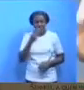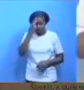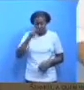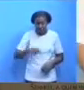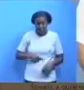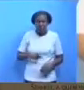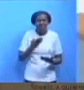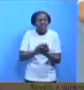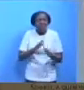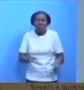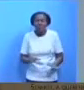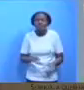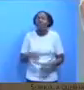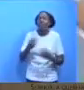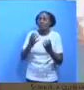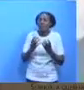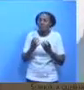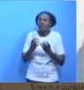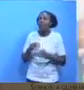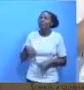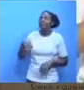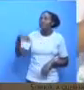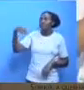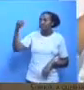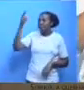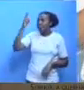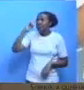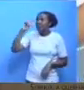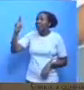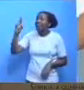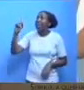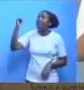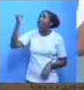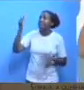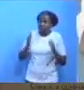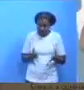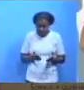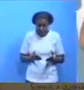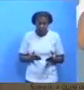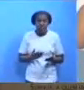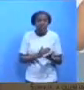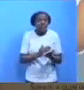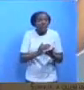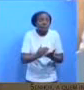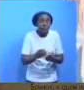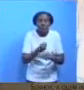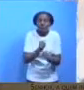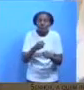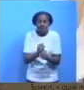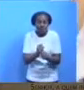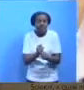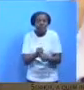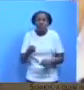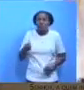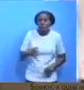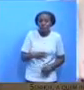senhor não eu quero Senhor eu quero me colocar como criança eu quero me colocar senhor de modo muito simples mas por isso eu peço cura meu coração